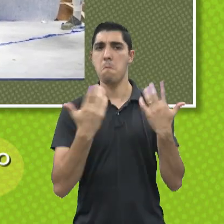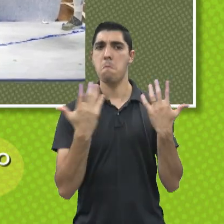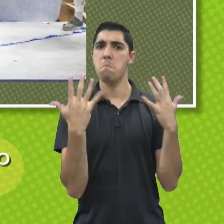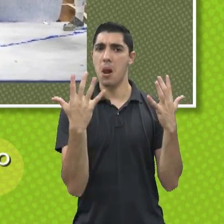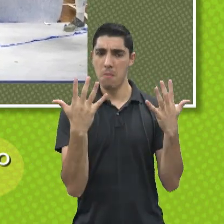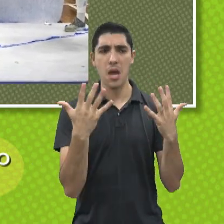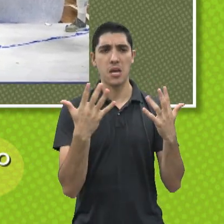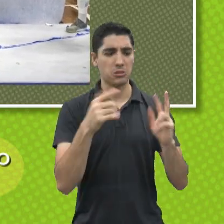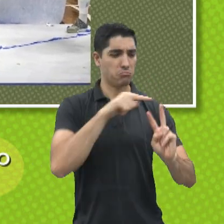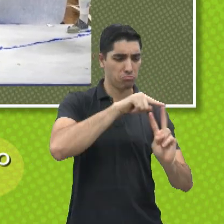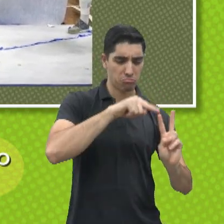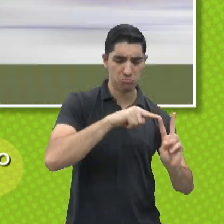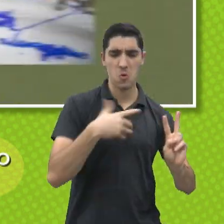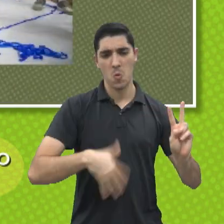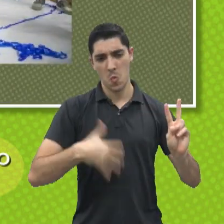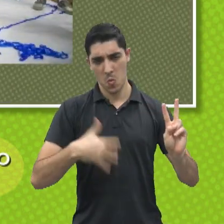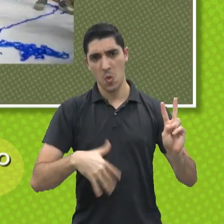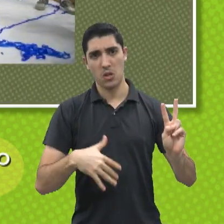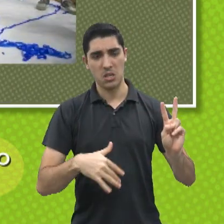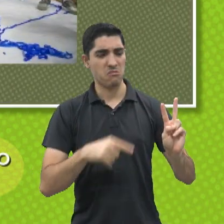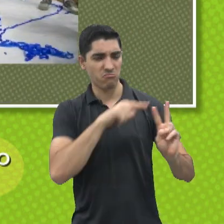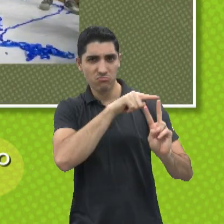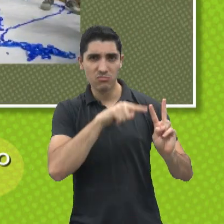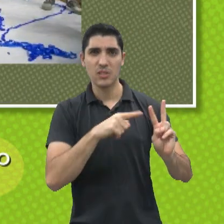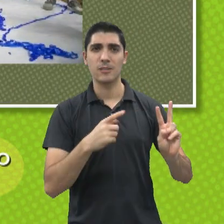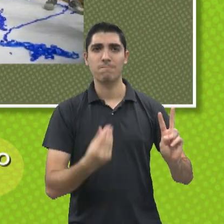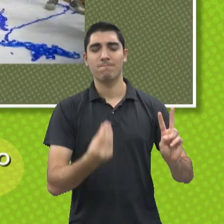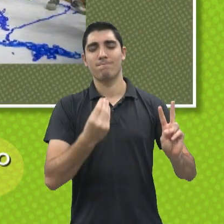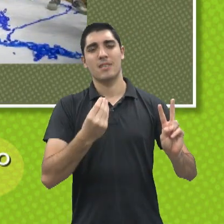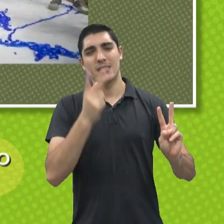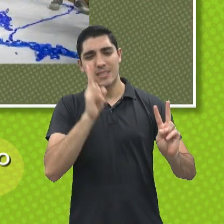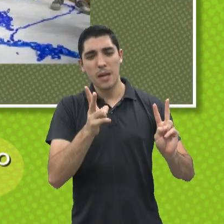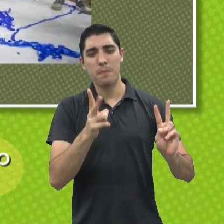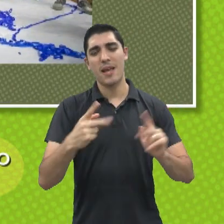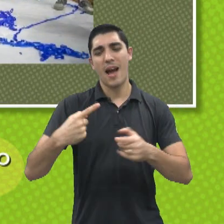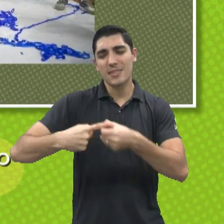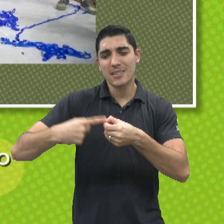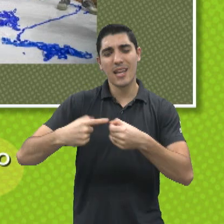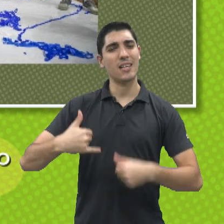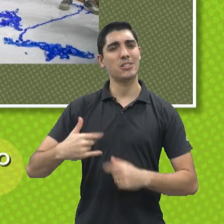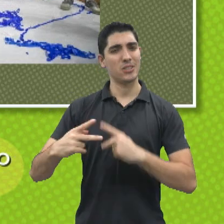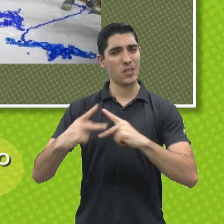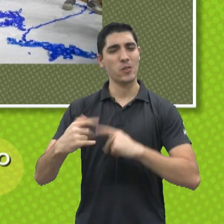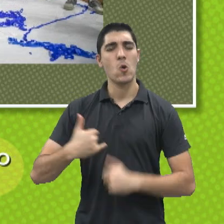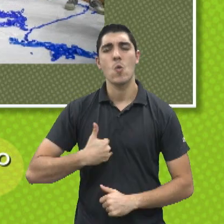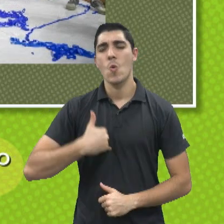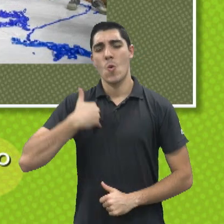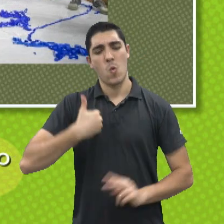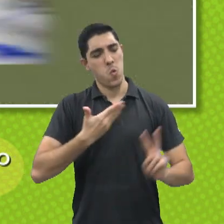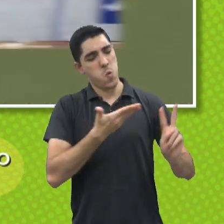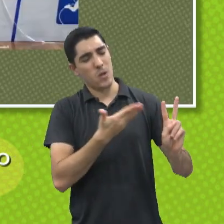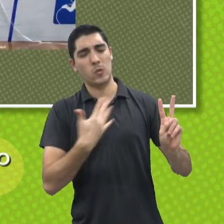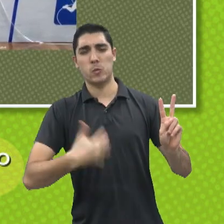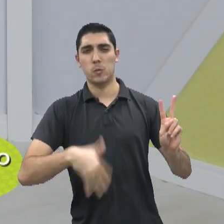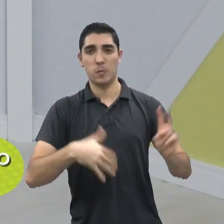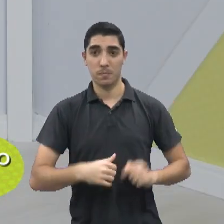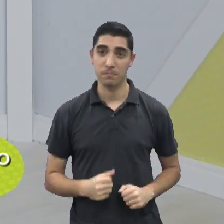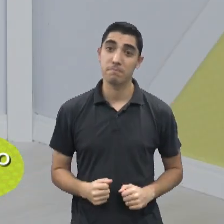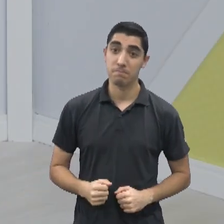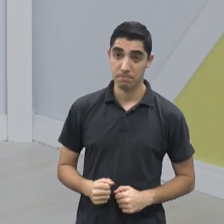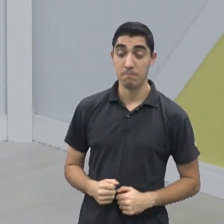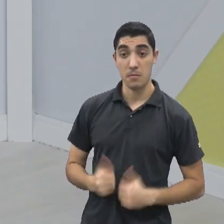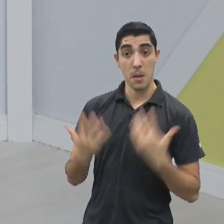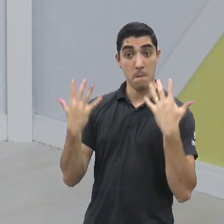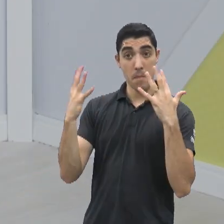e com certeza vão trazer muito orgulho ainda para São José dos Campos e ajudar o time adulto no futuro. Muito bacana, parabéns